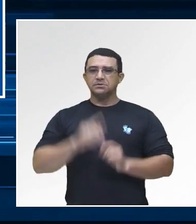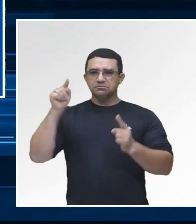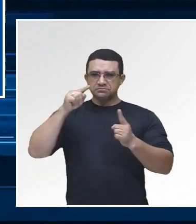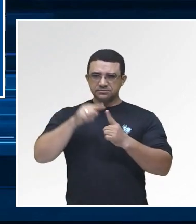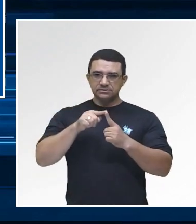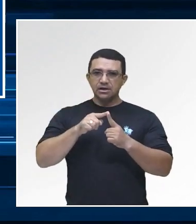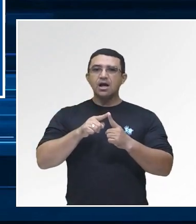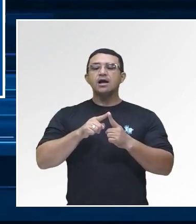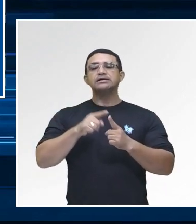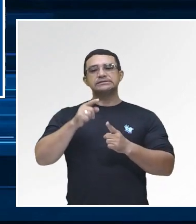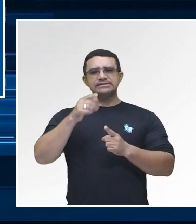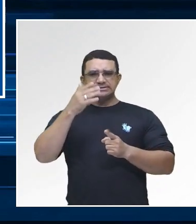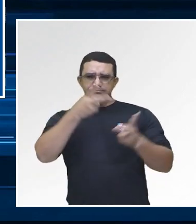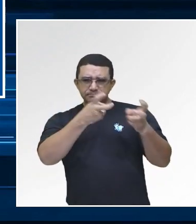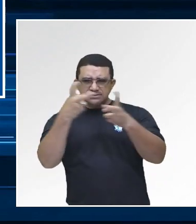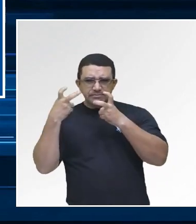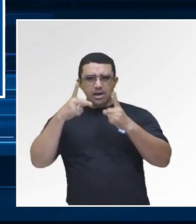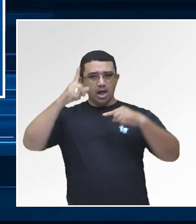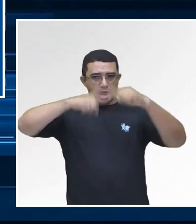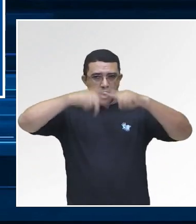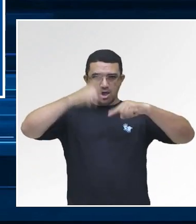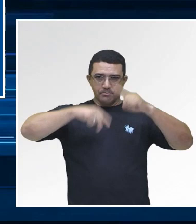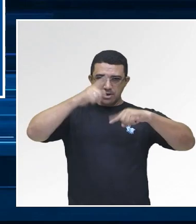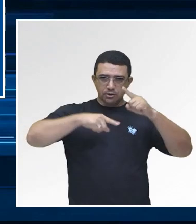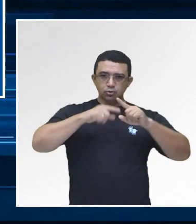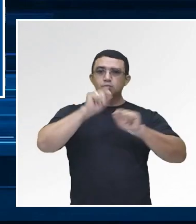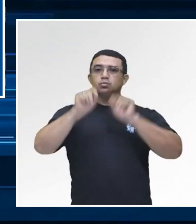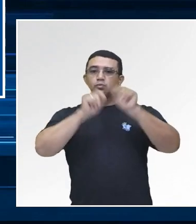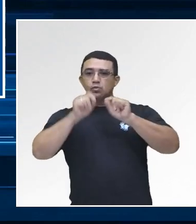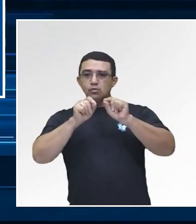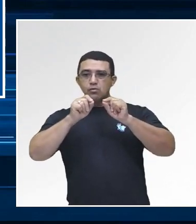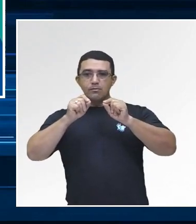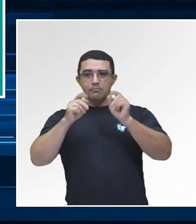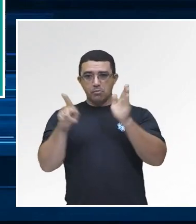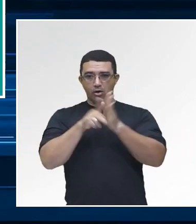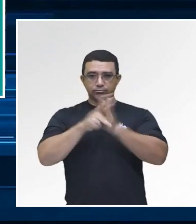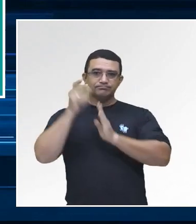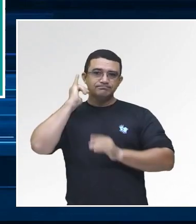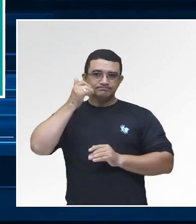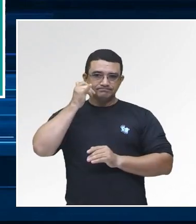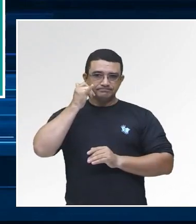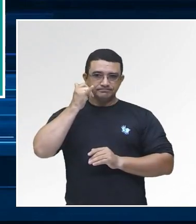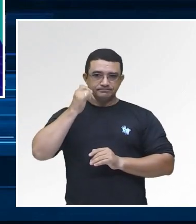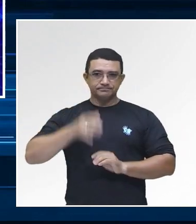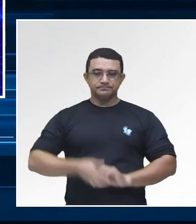Habilidade. Identificar os elementos de uma narrativa.